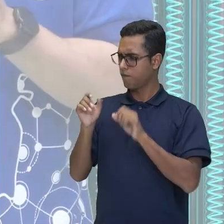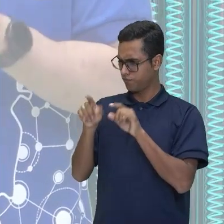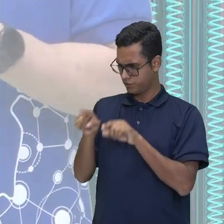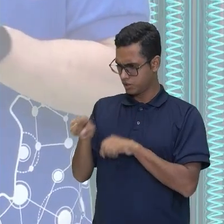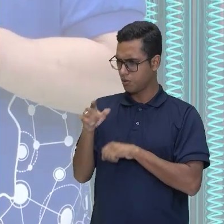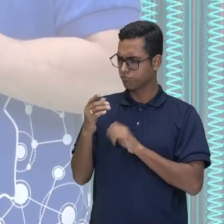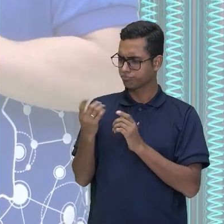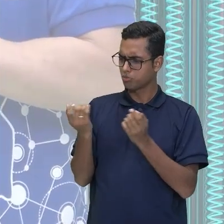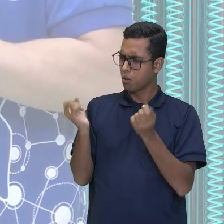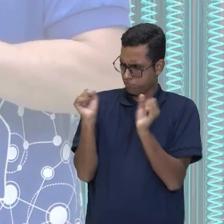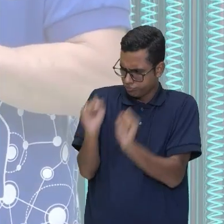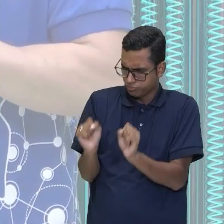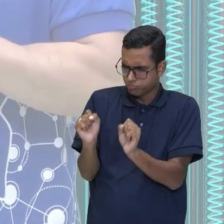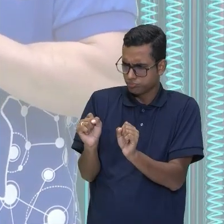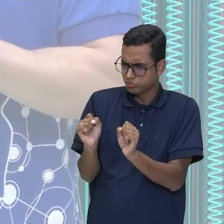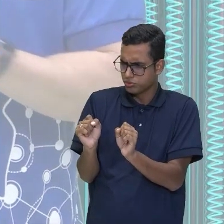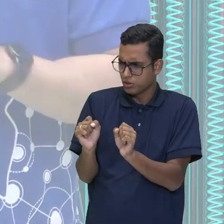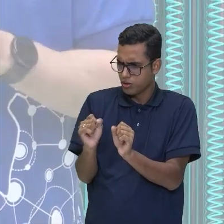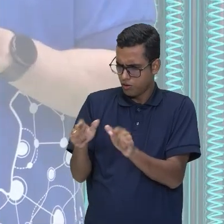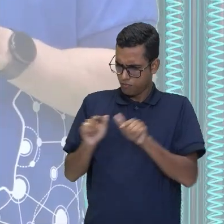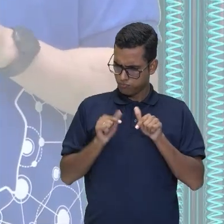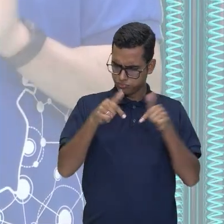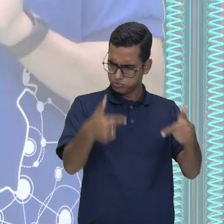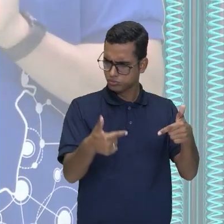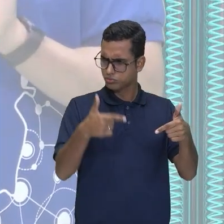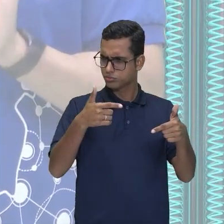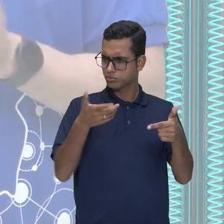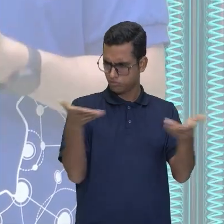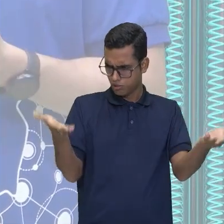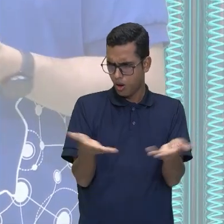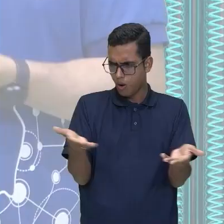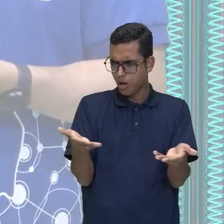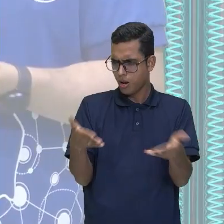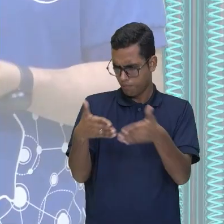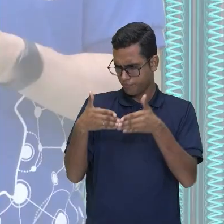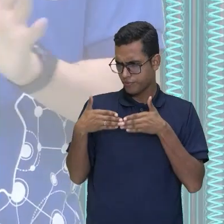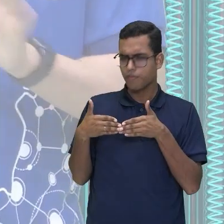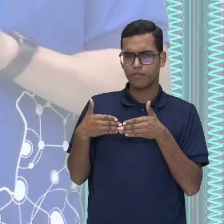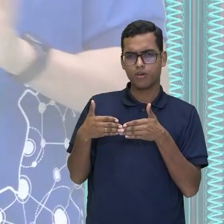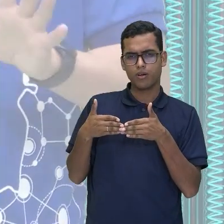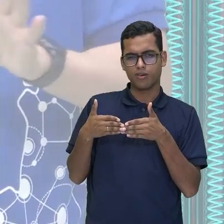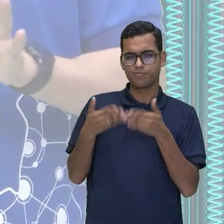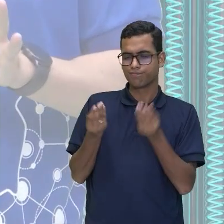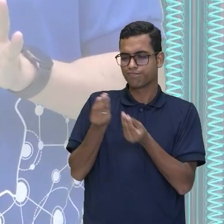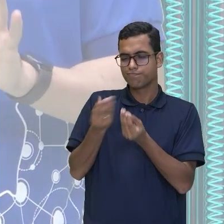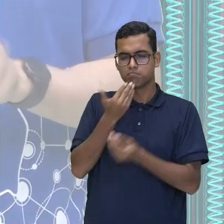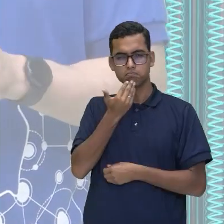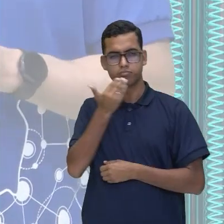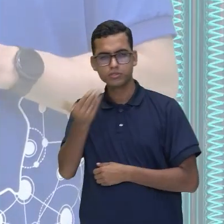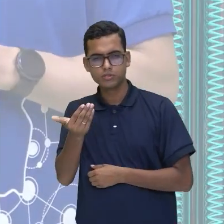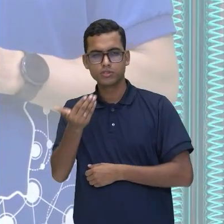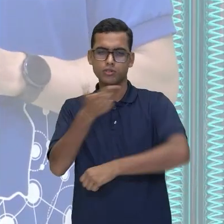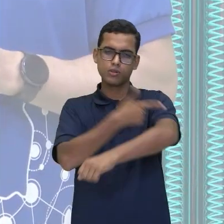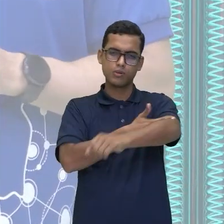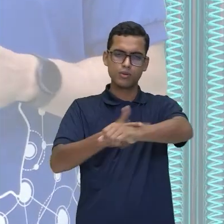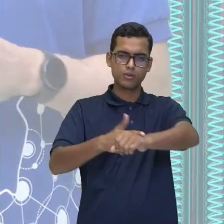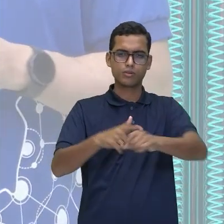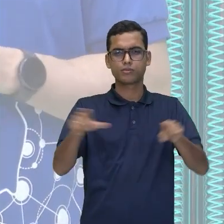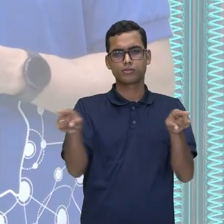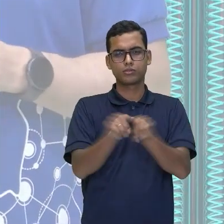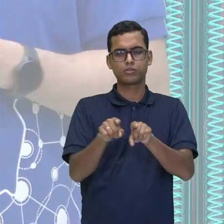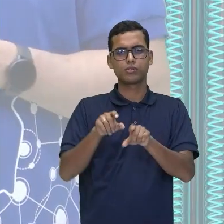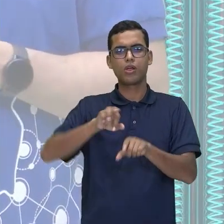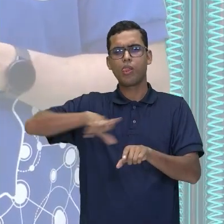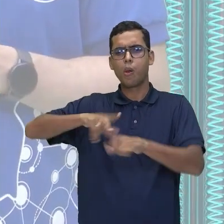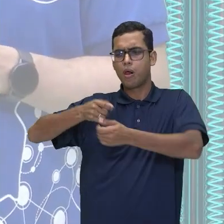imediatamente? Fazê-lo imediatamente, por favor? É um pedido educado, se bem, né, quando você fala imediatamente, ele quebra um pouco ali, né, ele está meio que impondo, não está